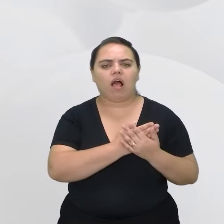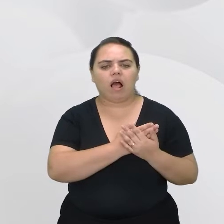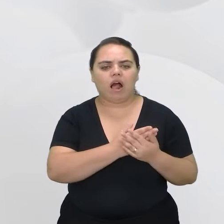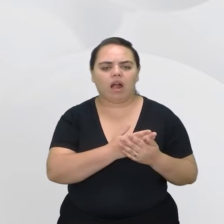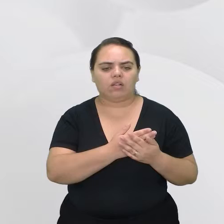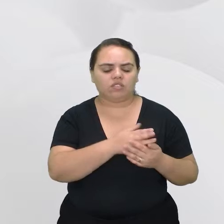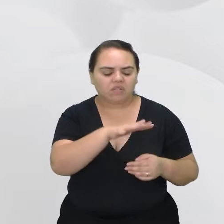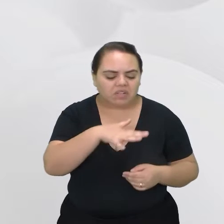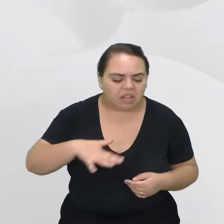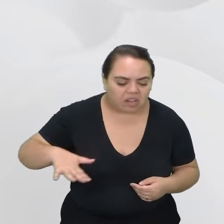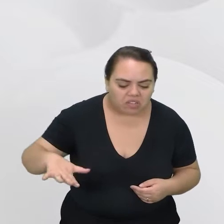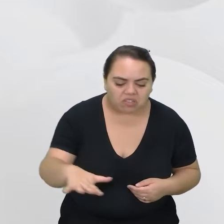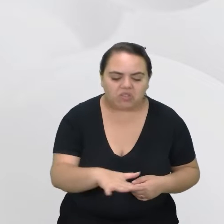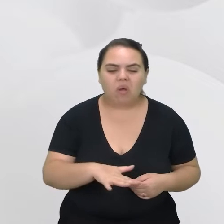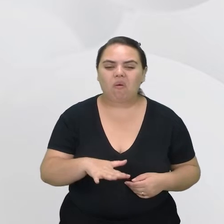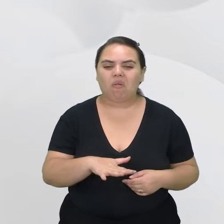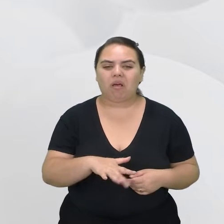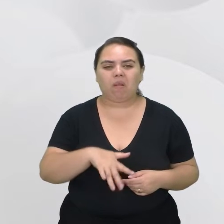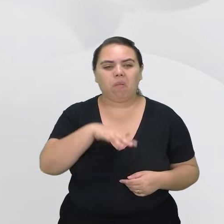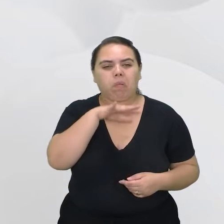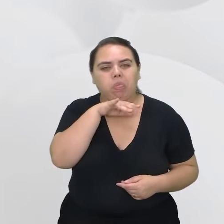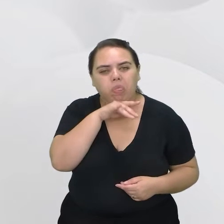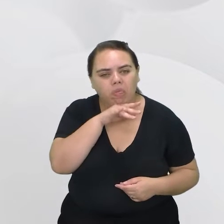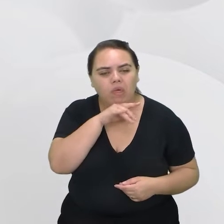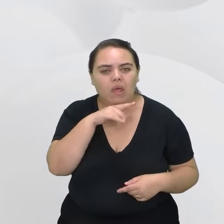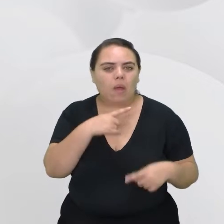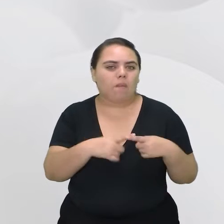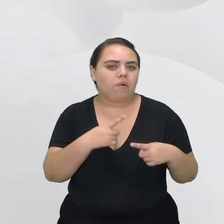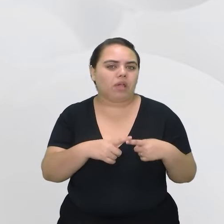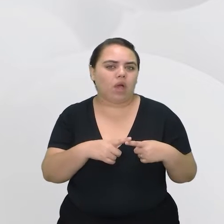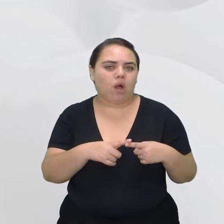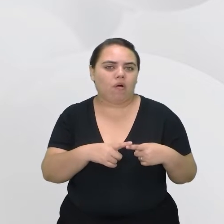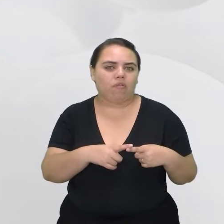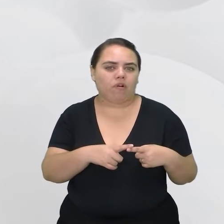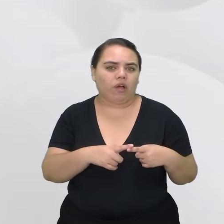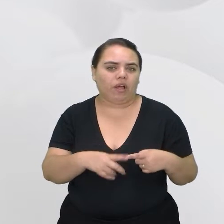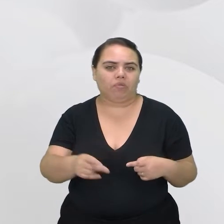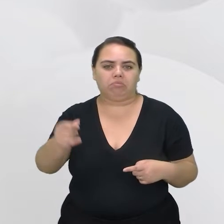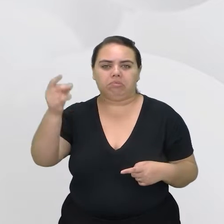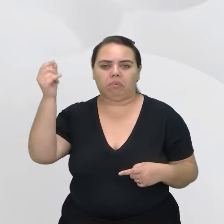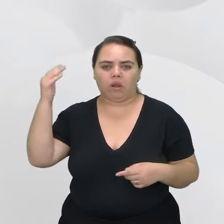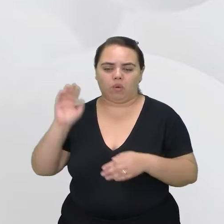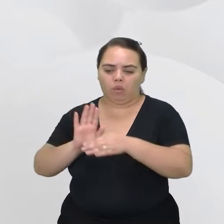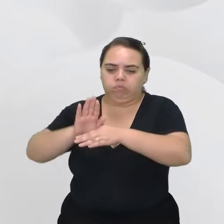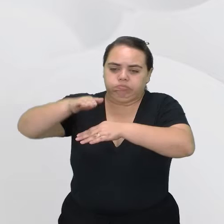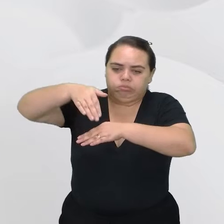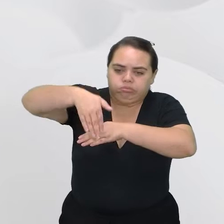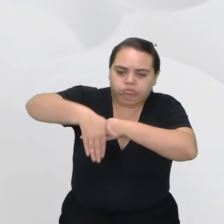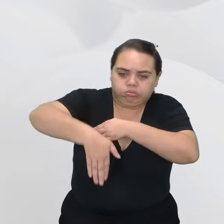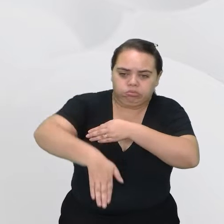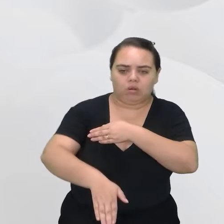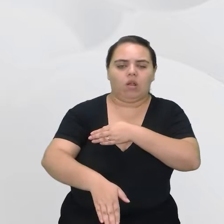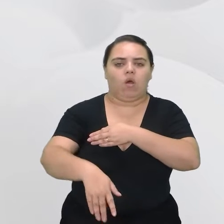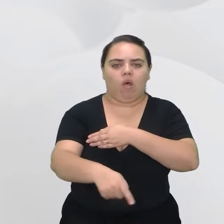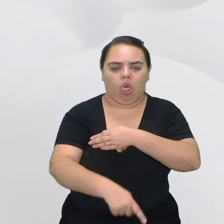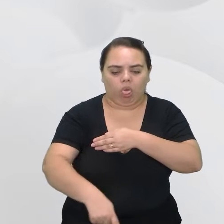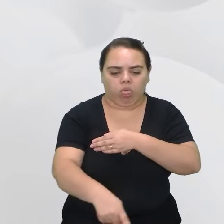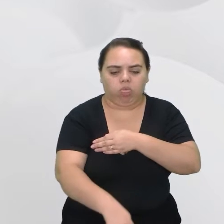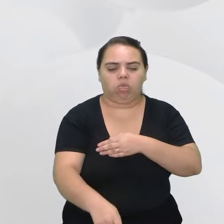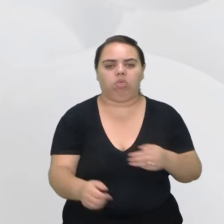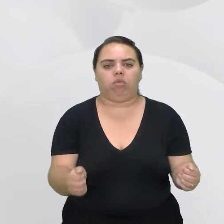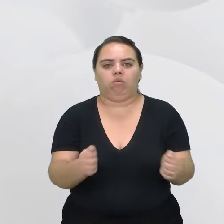das escolas ele é extremamente degradado, porque ou é uma área que foi um corte de barranco, ou é uma área que foi aterrada e aí junto com a terra